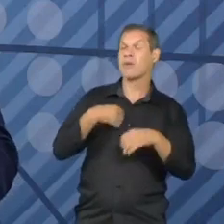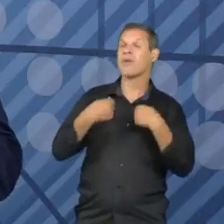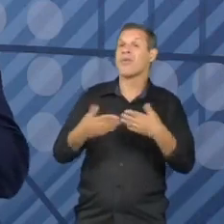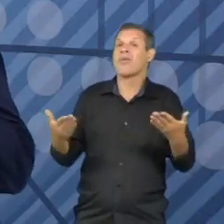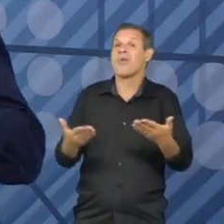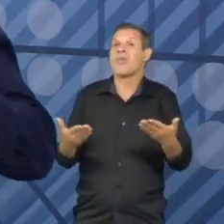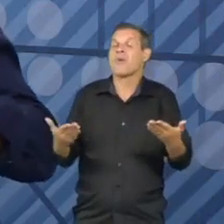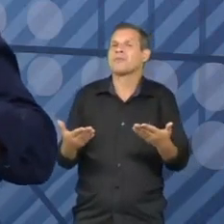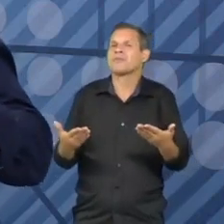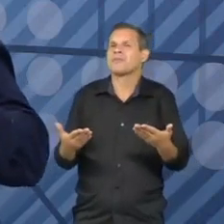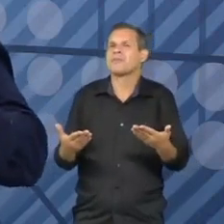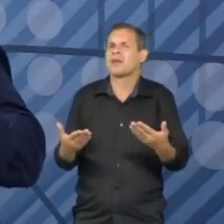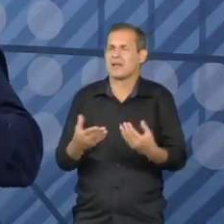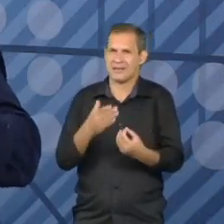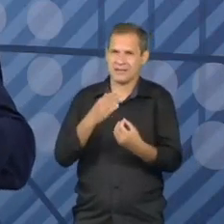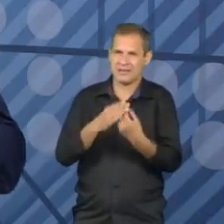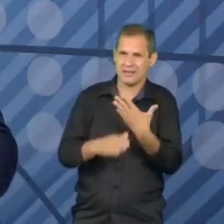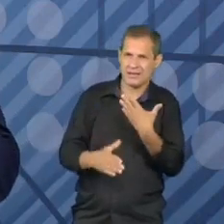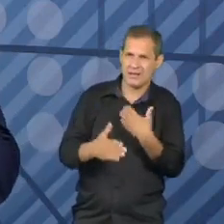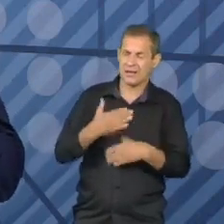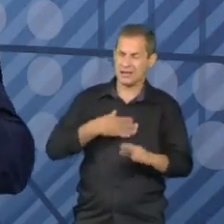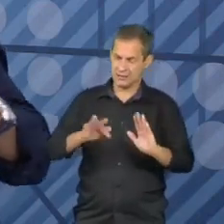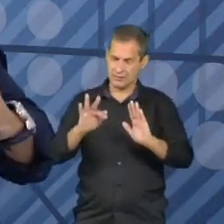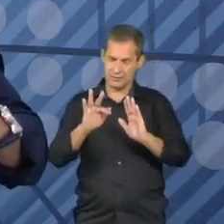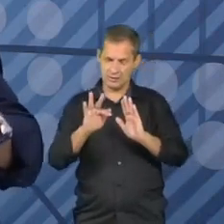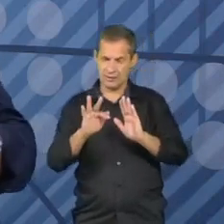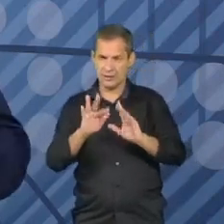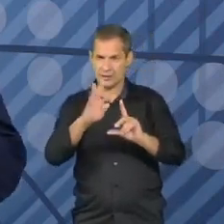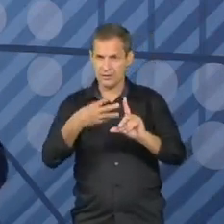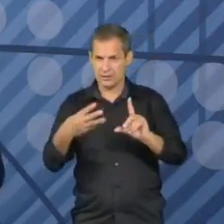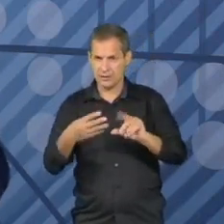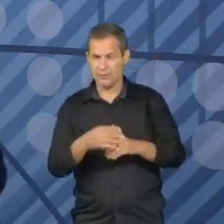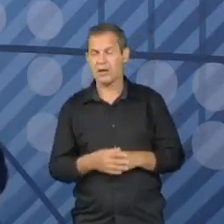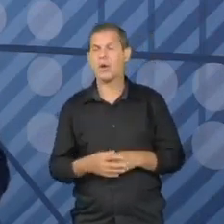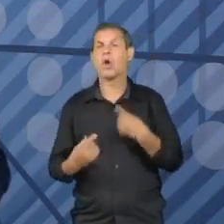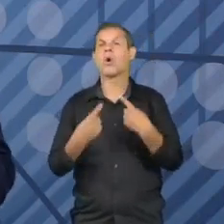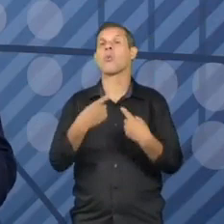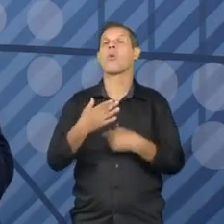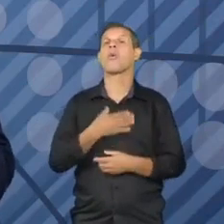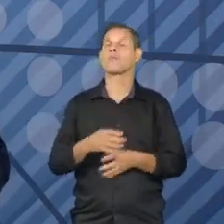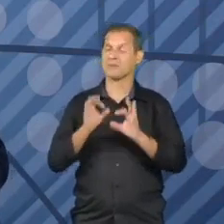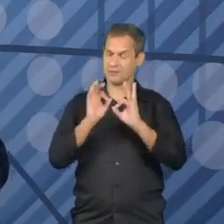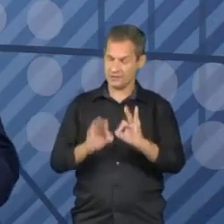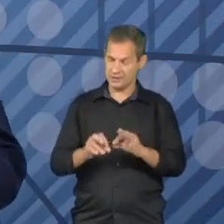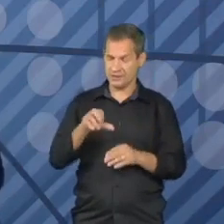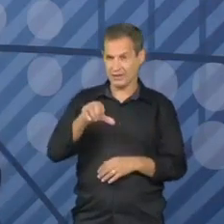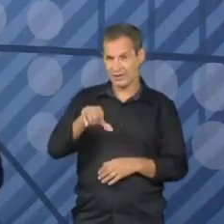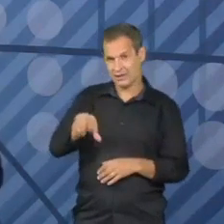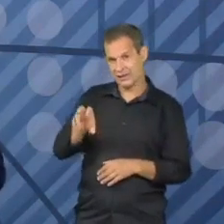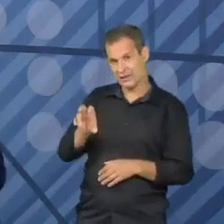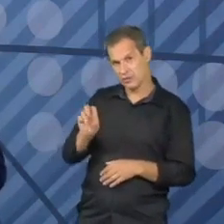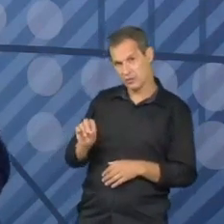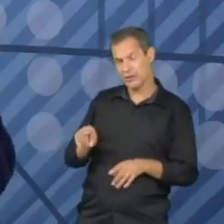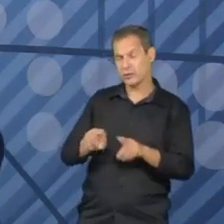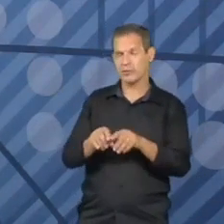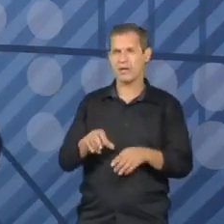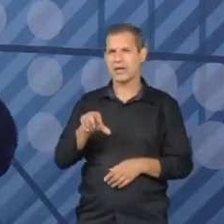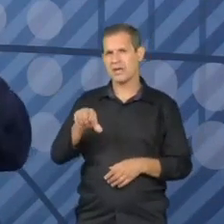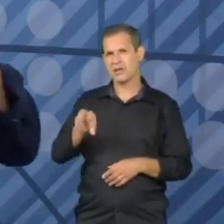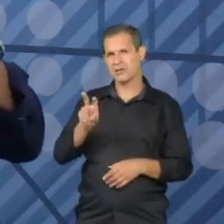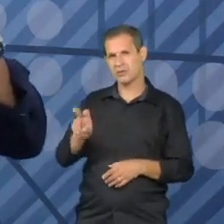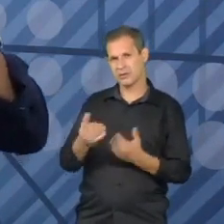agora gerar a minha fórmula, a minha tabela para saber qual vai ser a minha precisão, se vai ser de 90 ou 95,